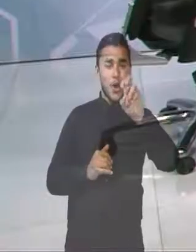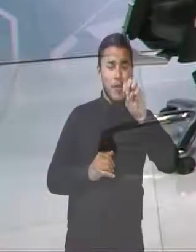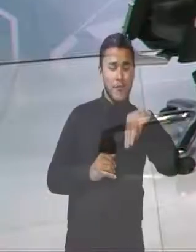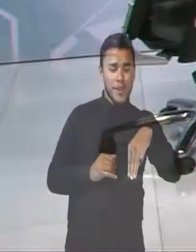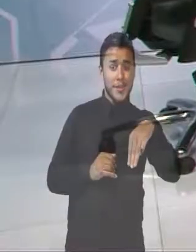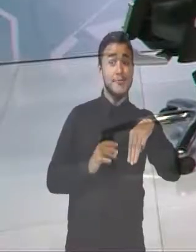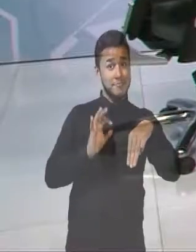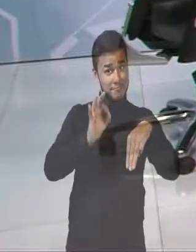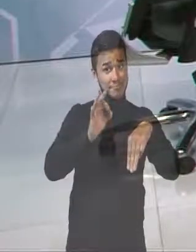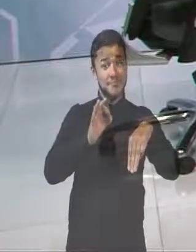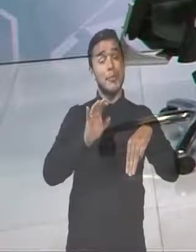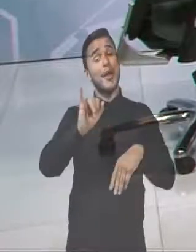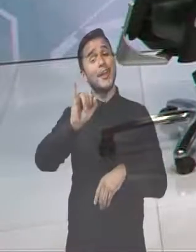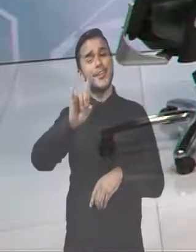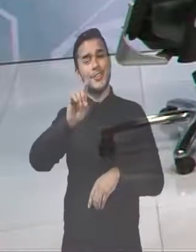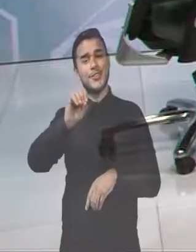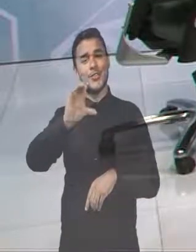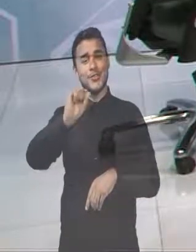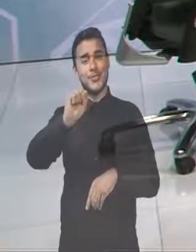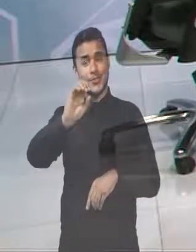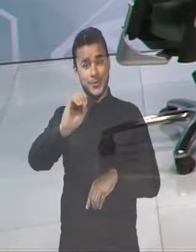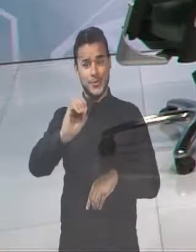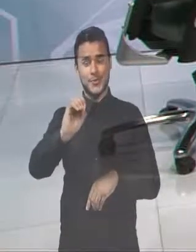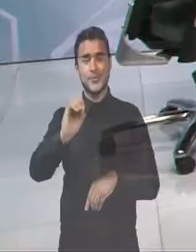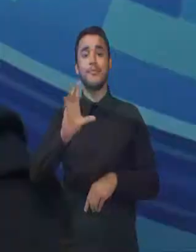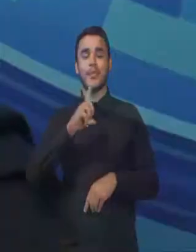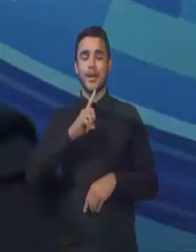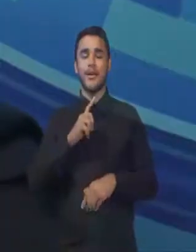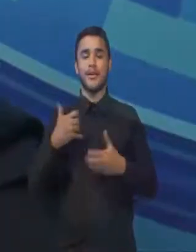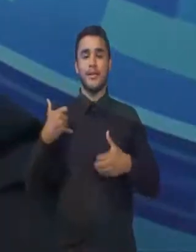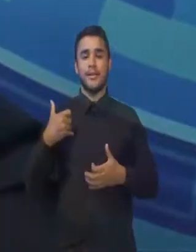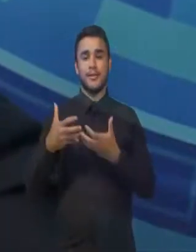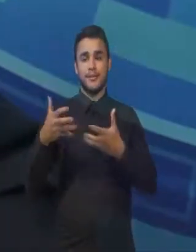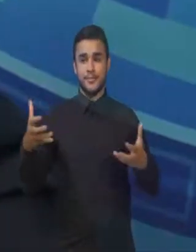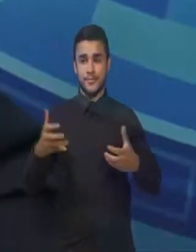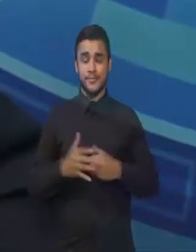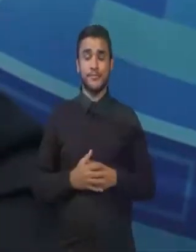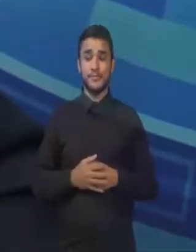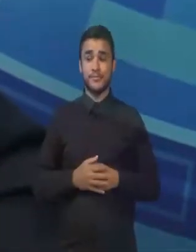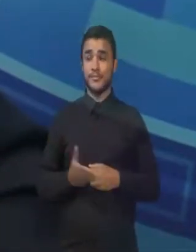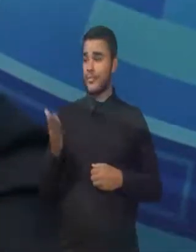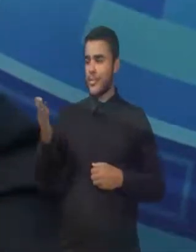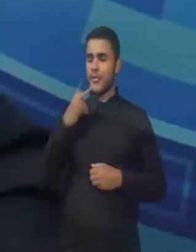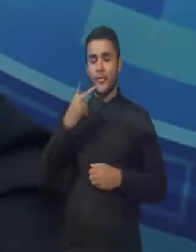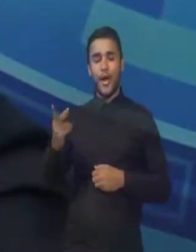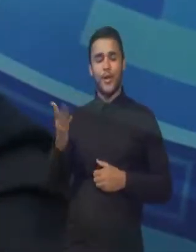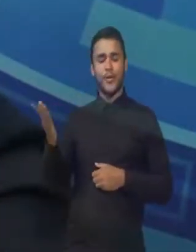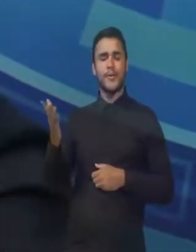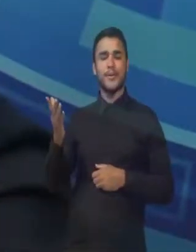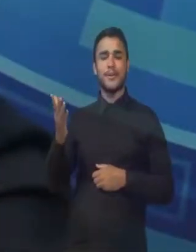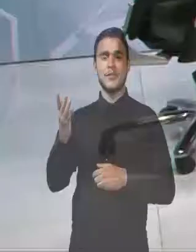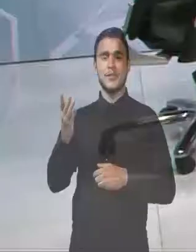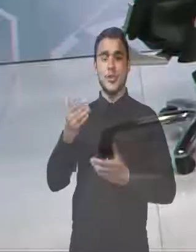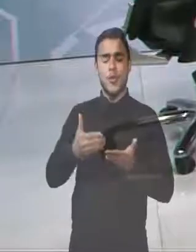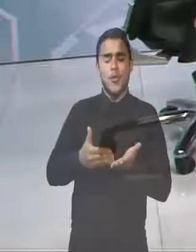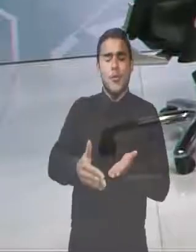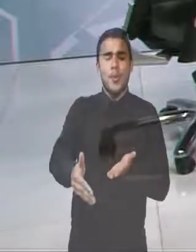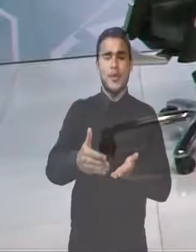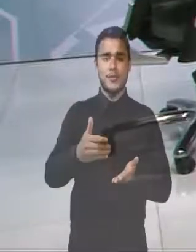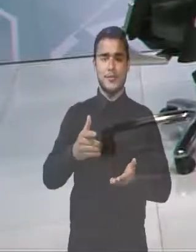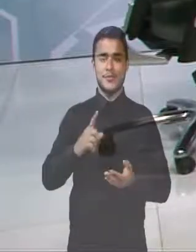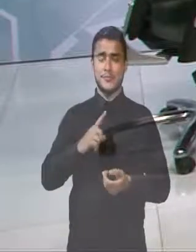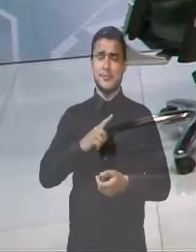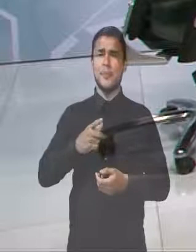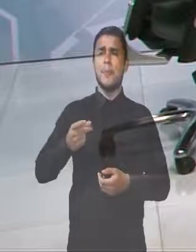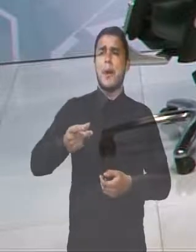Rodrigues, e a sociologia já definiu, você tem hoje o início, a juventude da velhice, é a que eu devo estar vivendo,